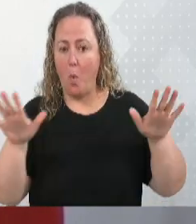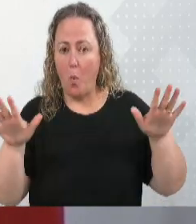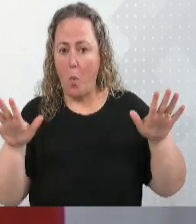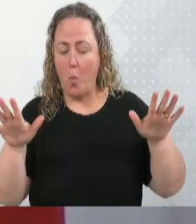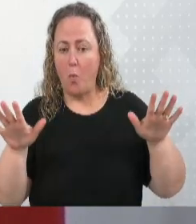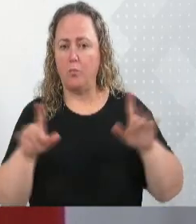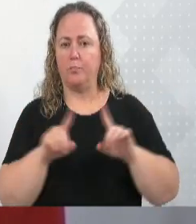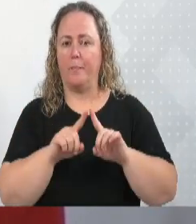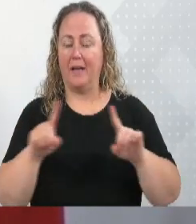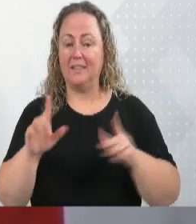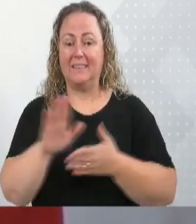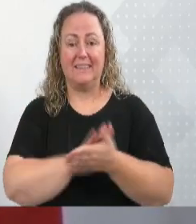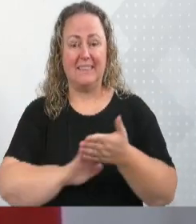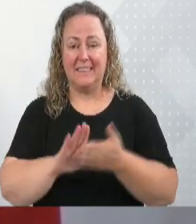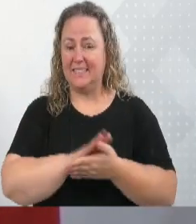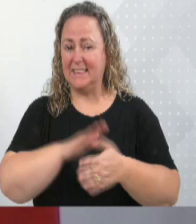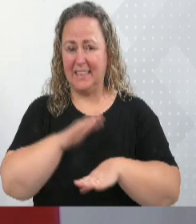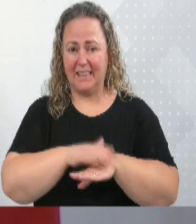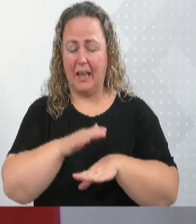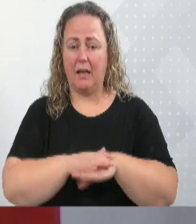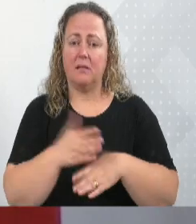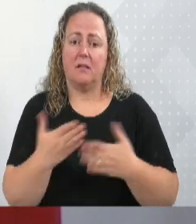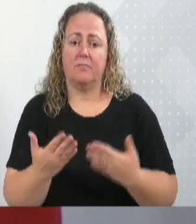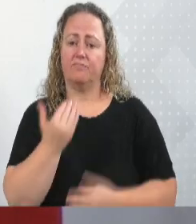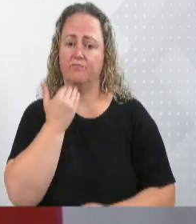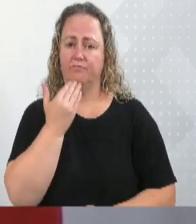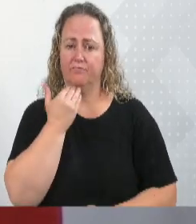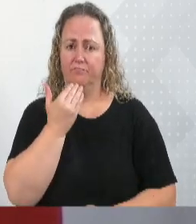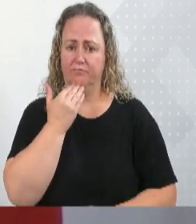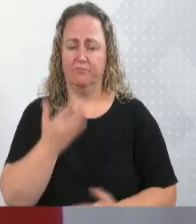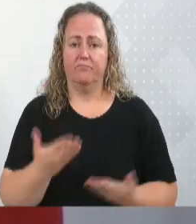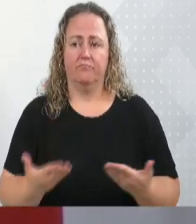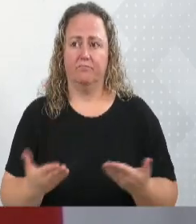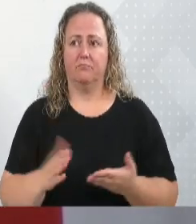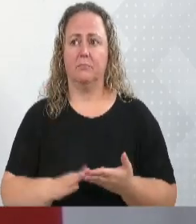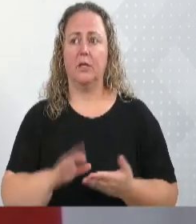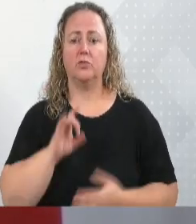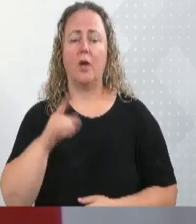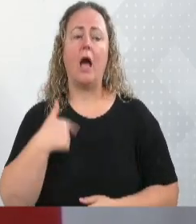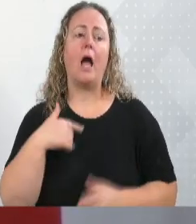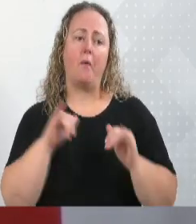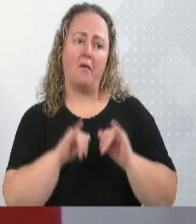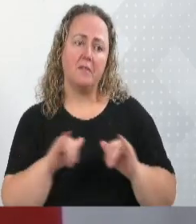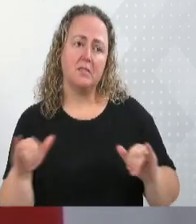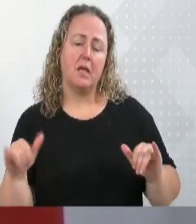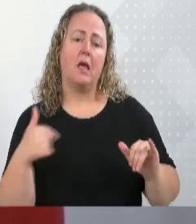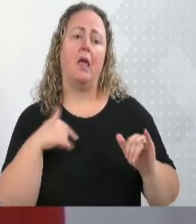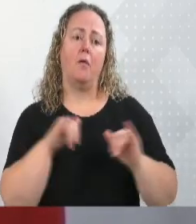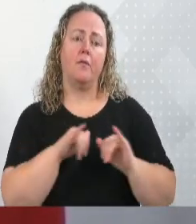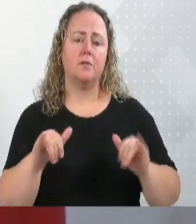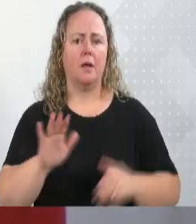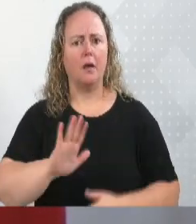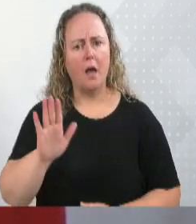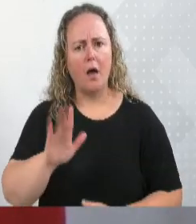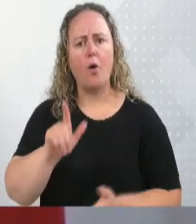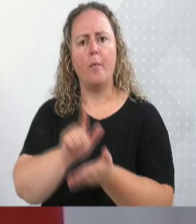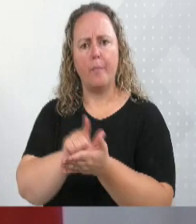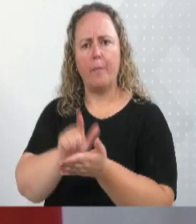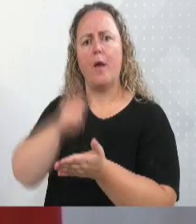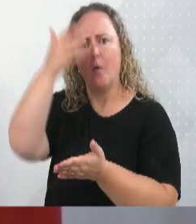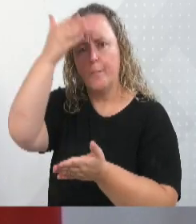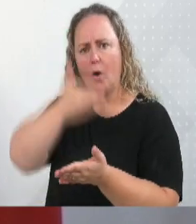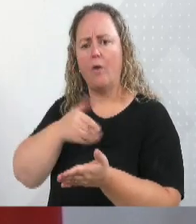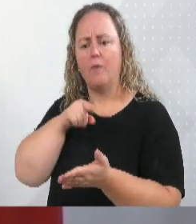não ser tomada nenhuma providência, de nada adianta. A gente não está aqui para só falar, eu avisei. Então, que sejam feitos os laudos e que sejam feitas